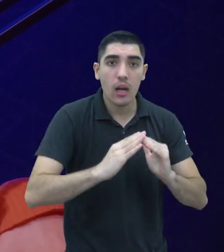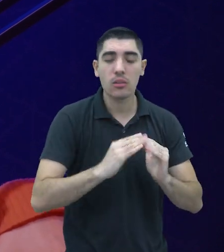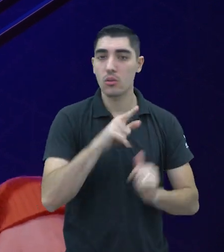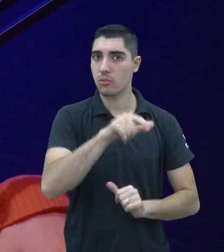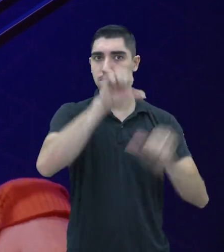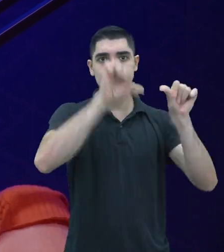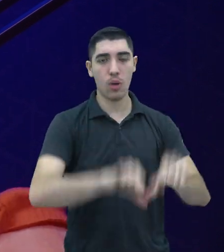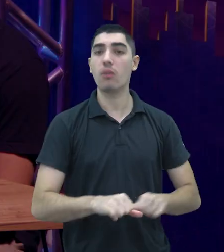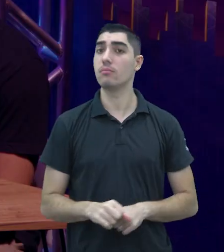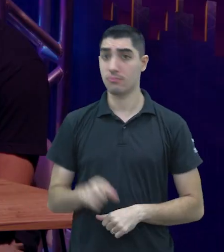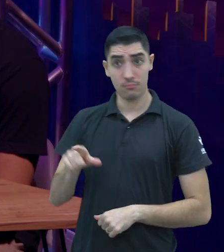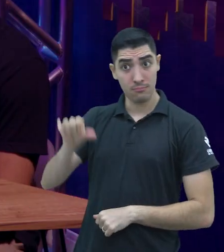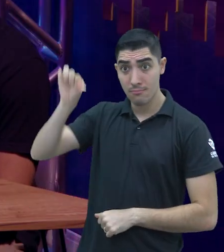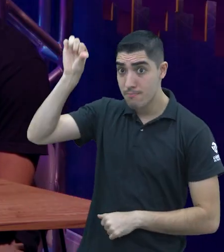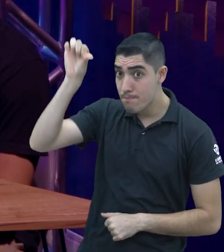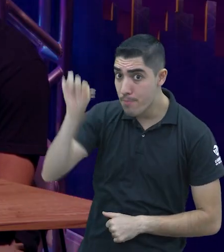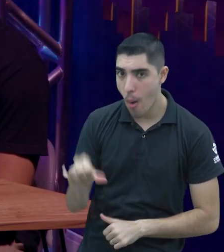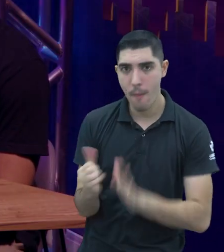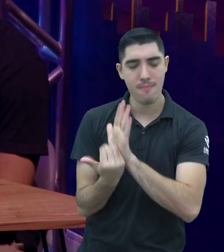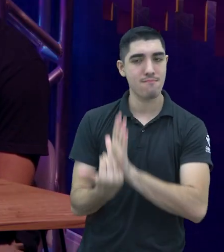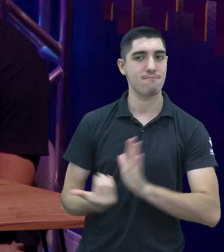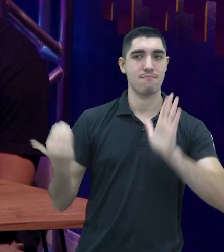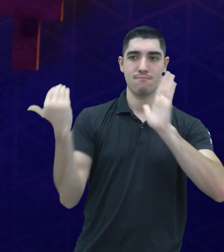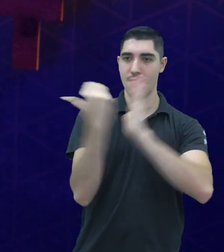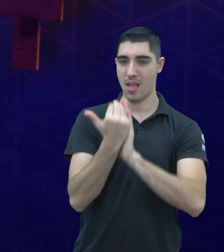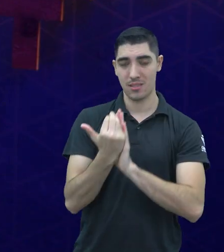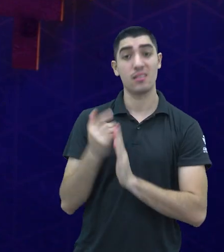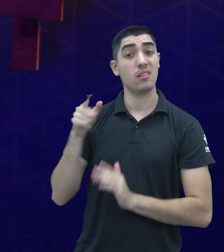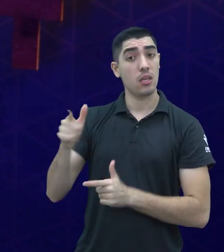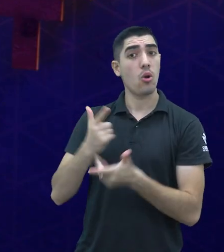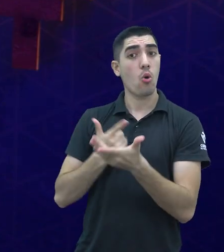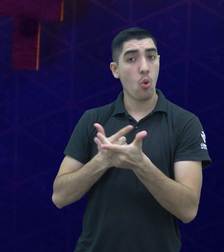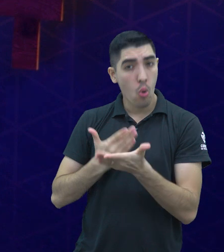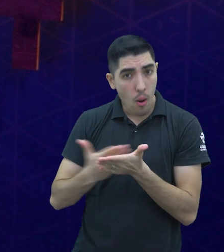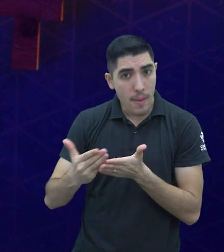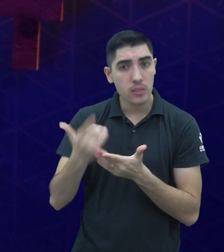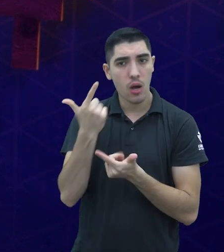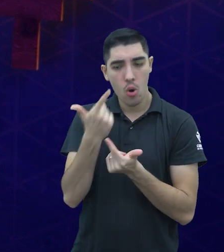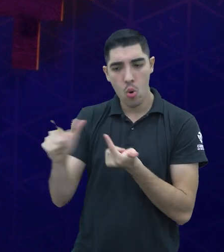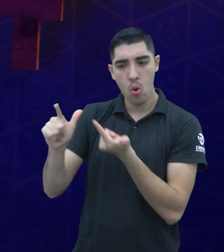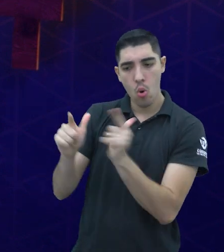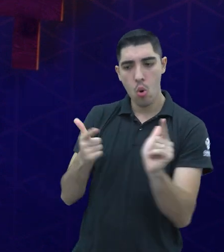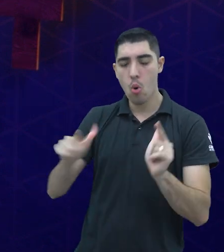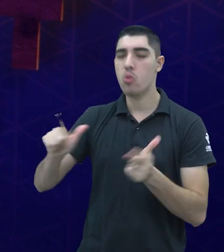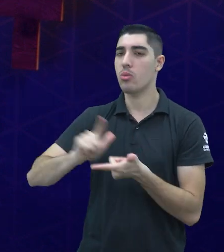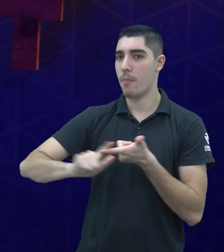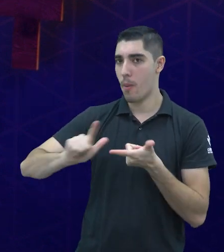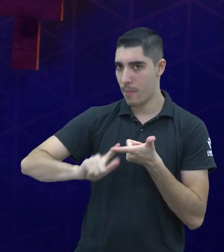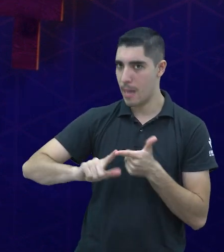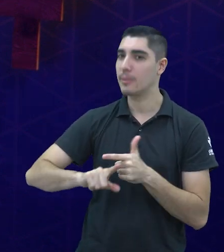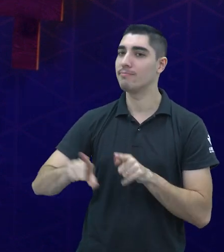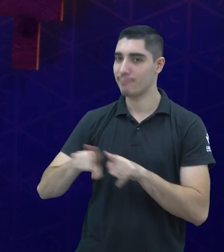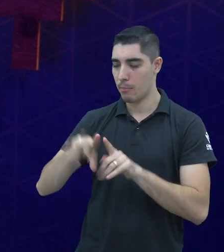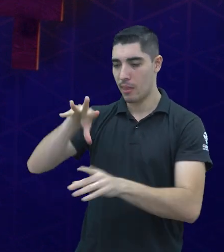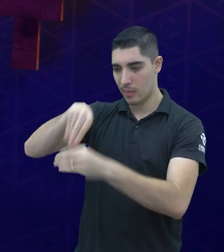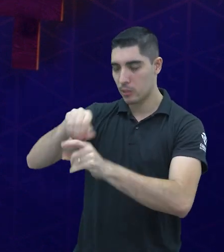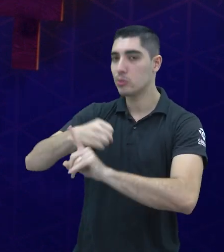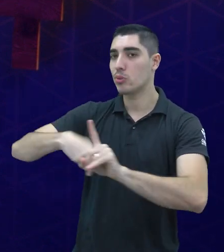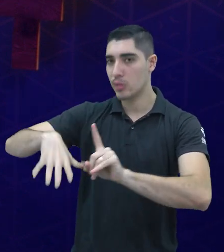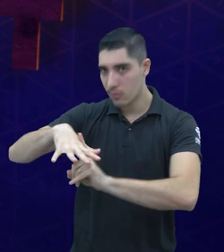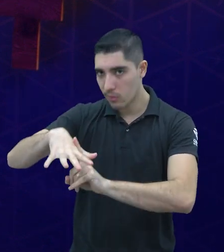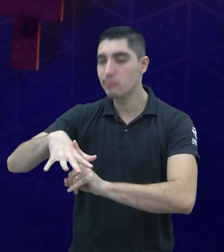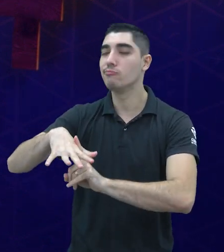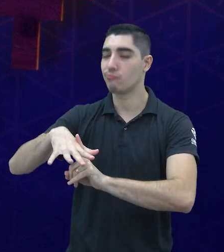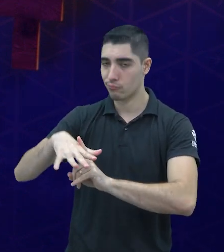alimento, isso piora muito, né? Piora pra caramba e vai agravando diversos outros problemas sociais, né, quando a gente